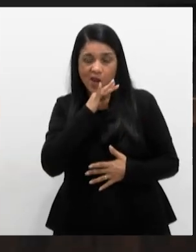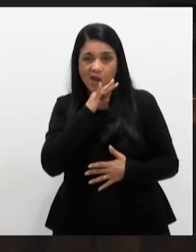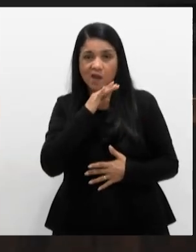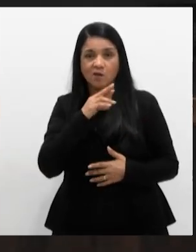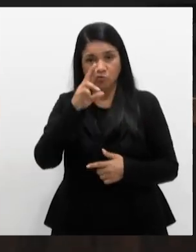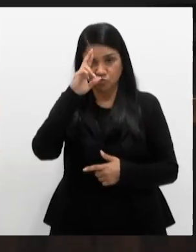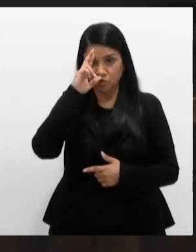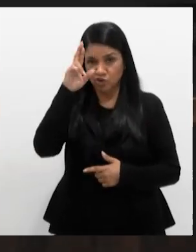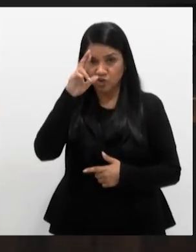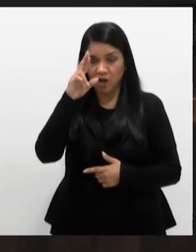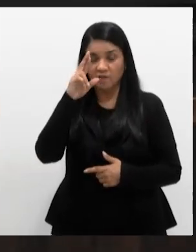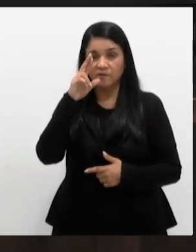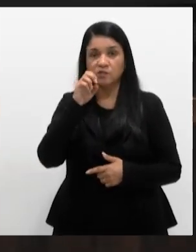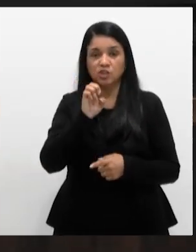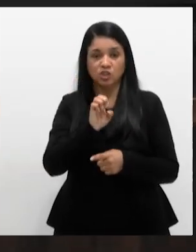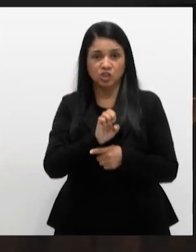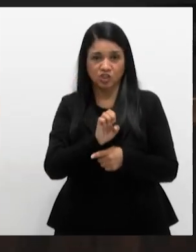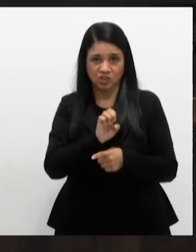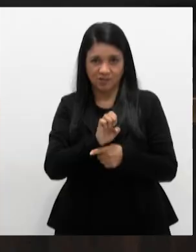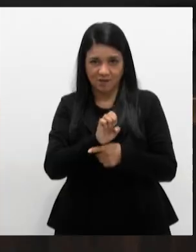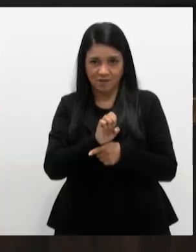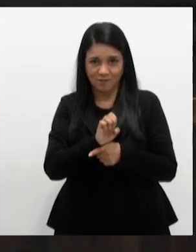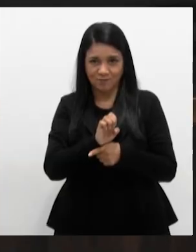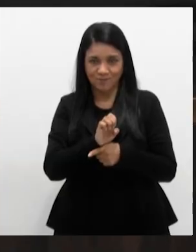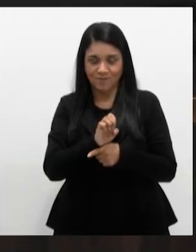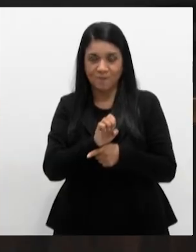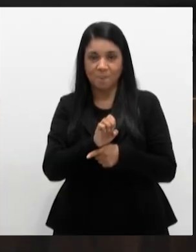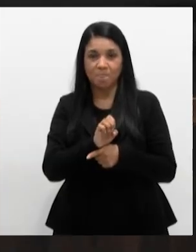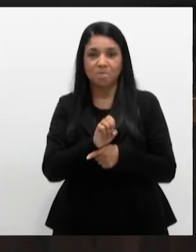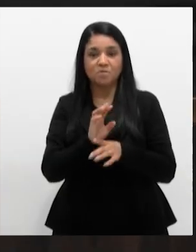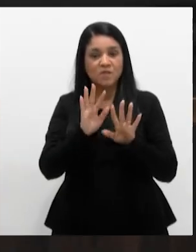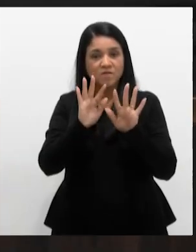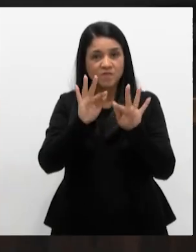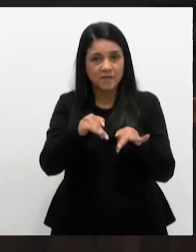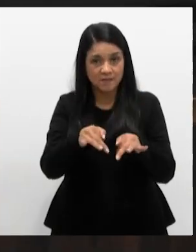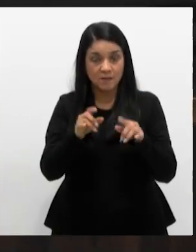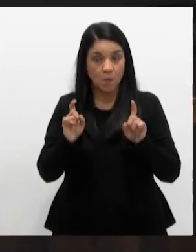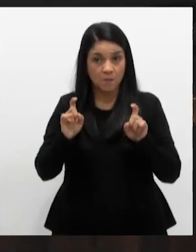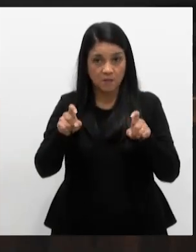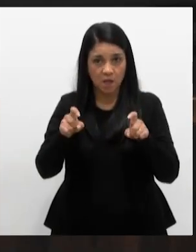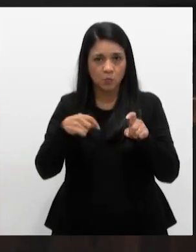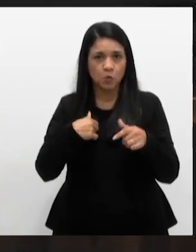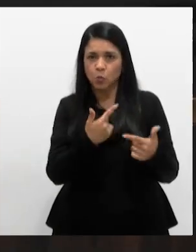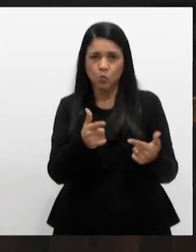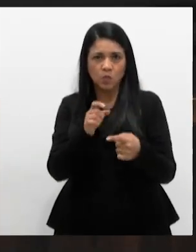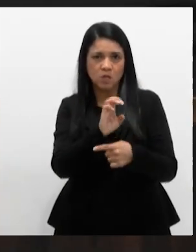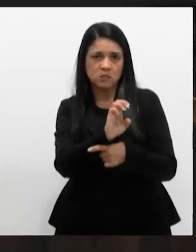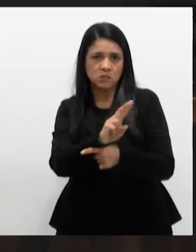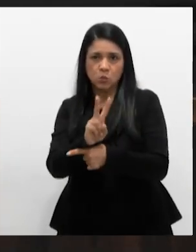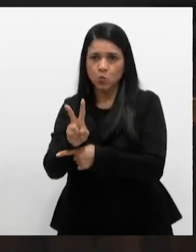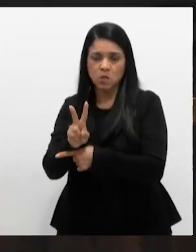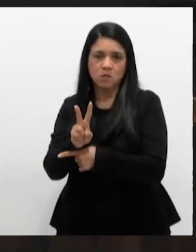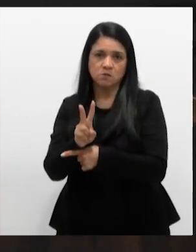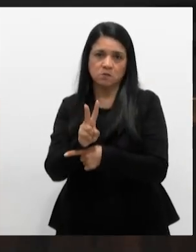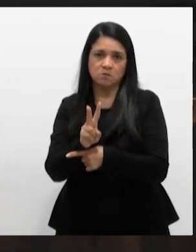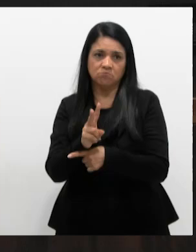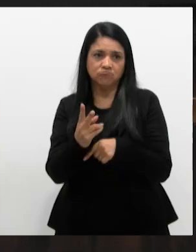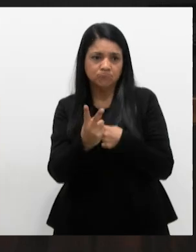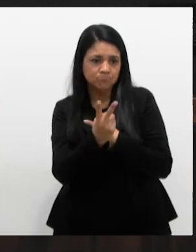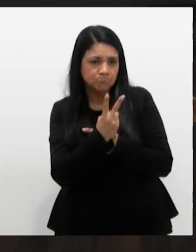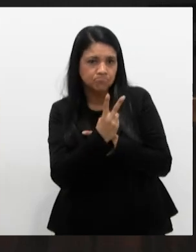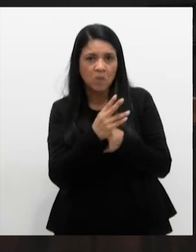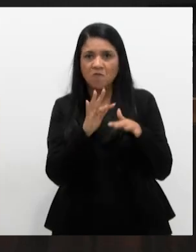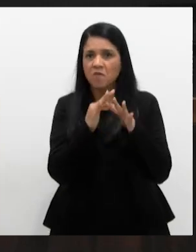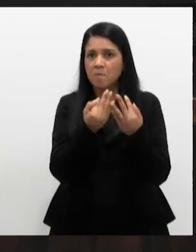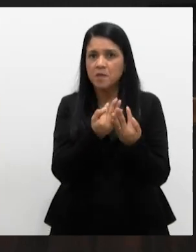aquilo que a gente chama de o direito de desmamar, se assim eu posso dizer, ou de uma quarentena de segurança para você e para suas famílias, porque num dia